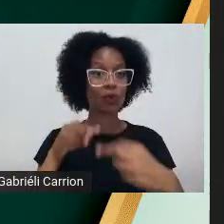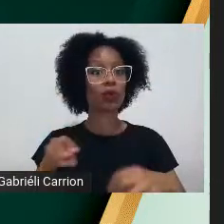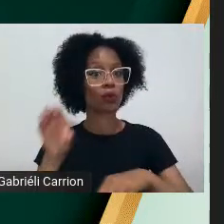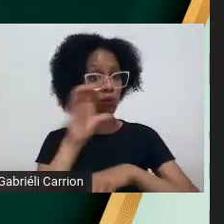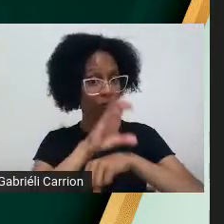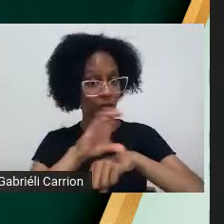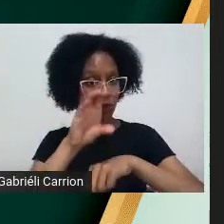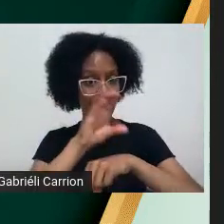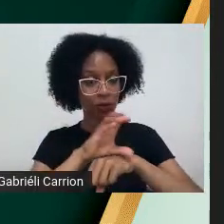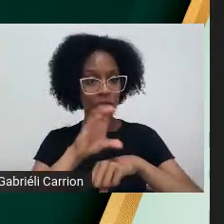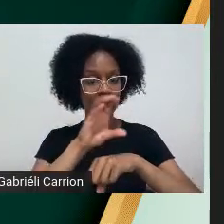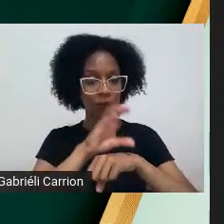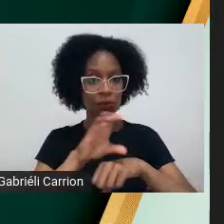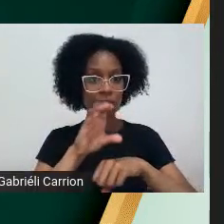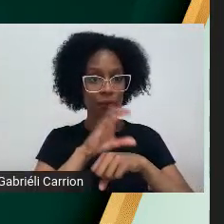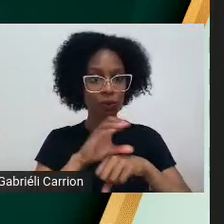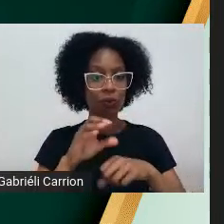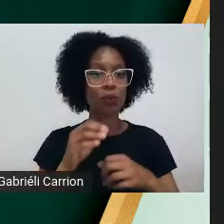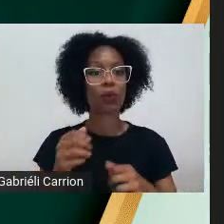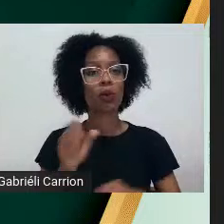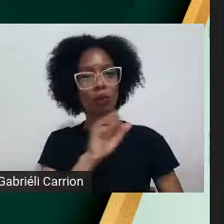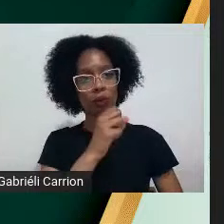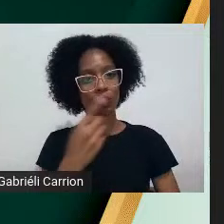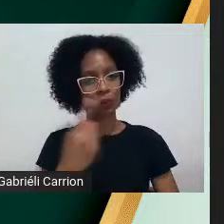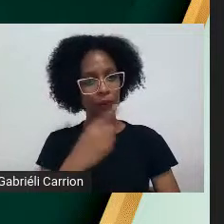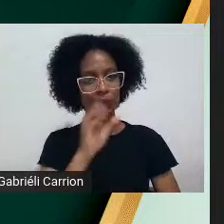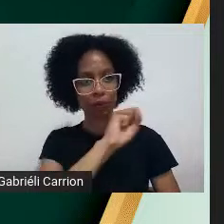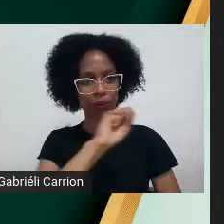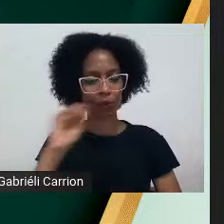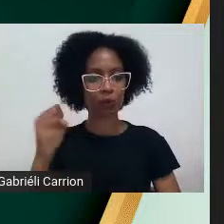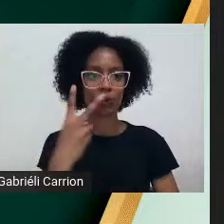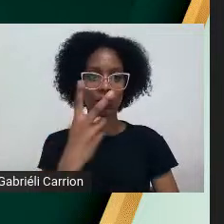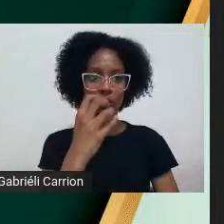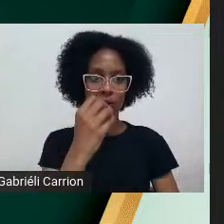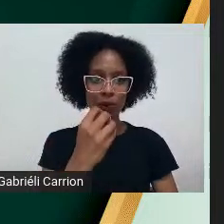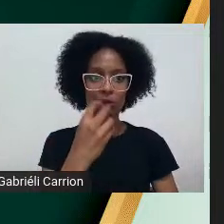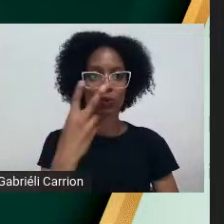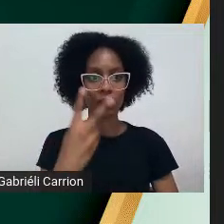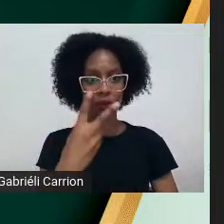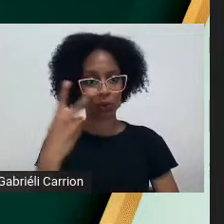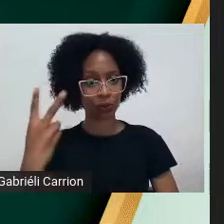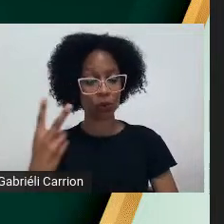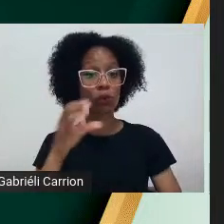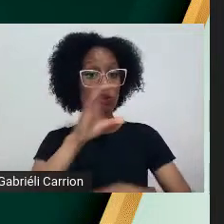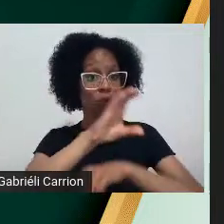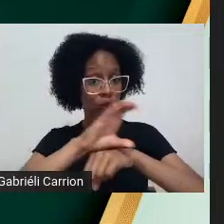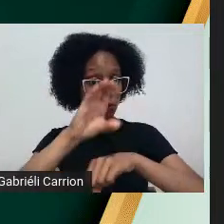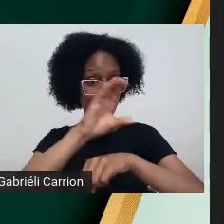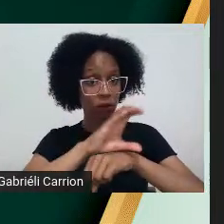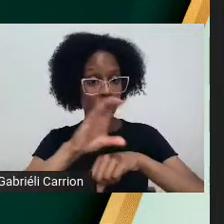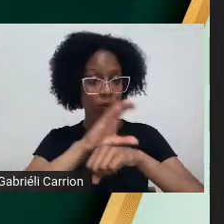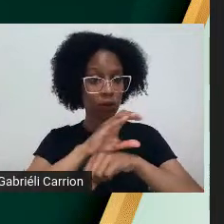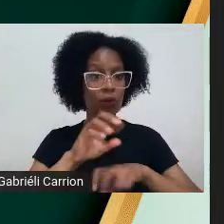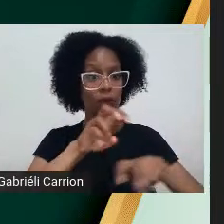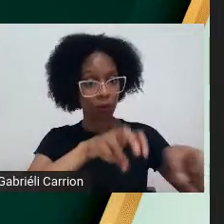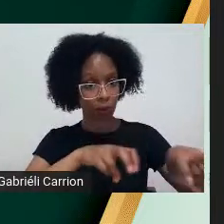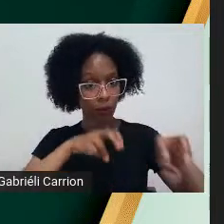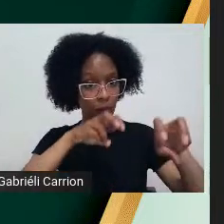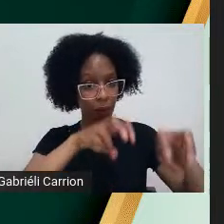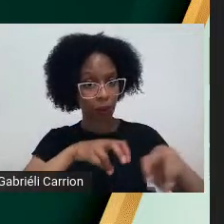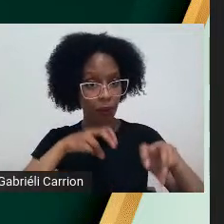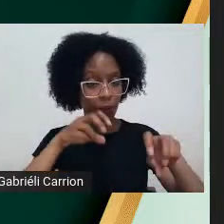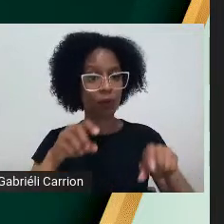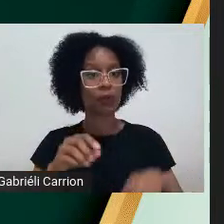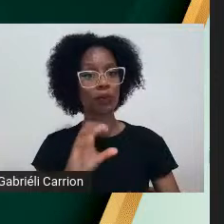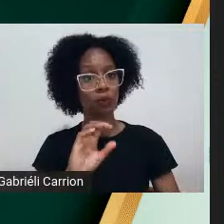dos concluintes do primeiro semestre de 2022 dos cursos de Agronomia, Ciência